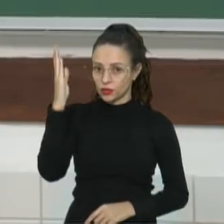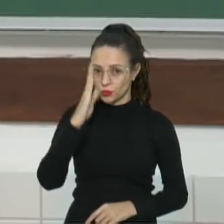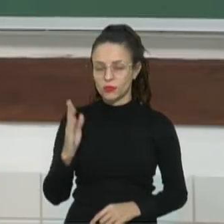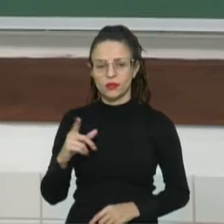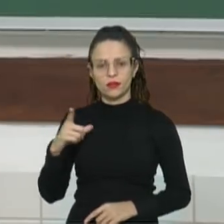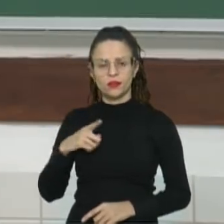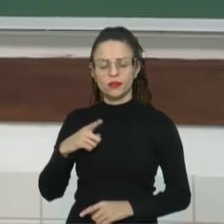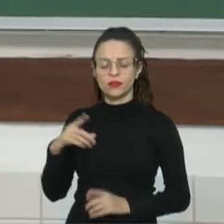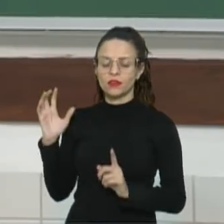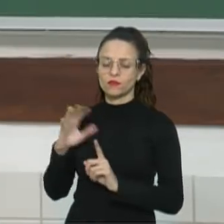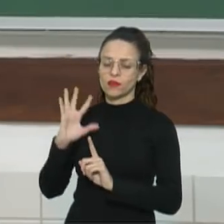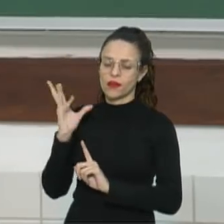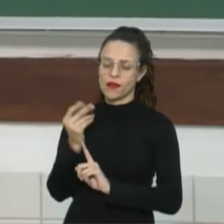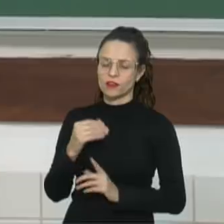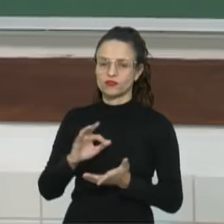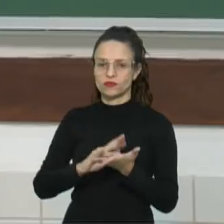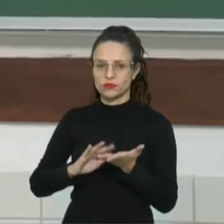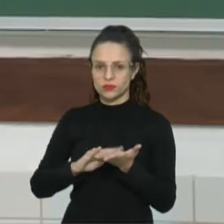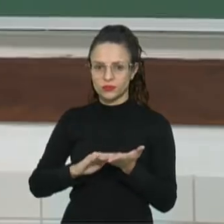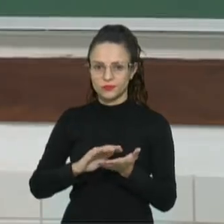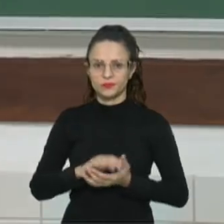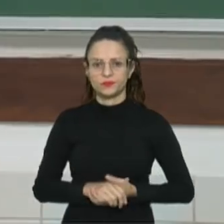arte cigana.